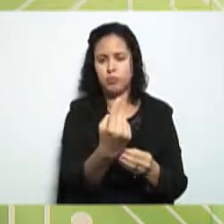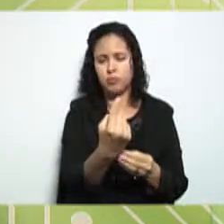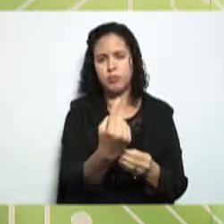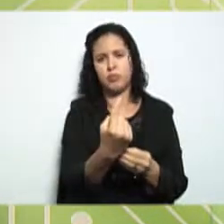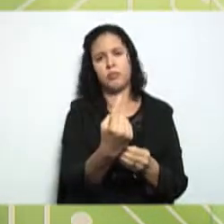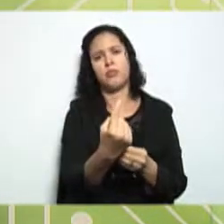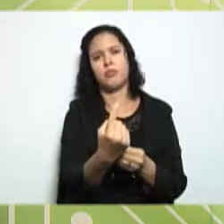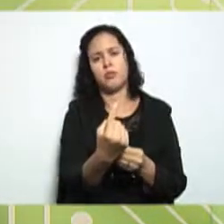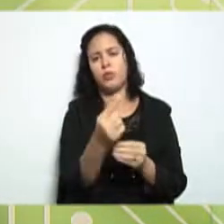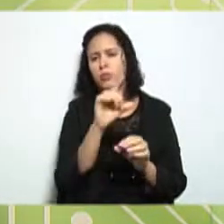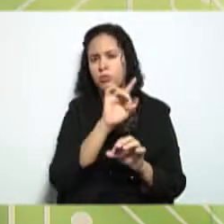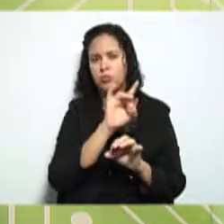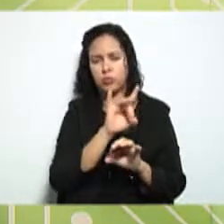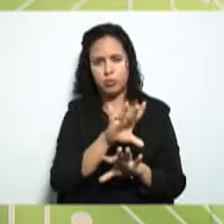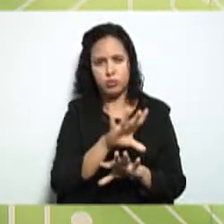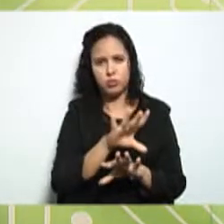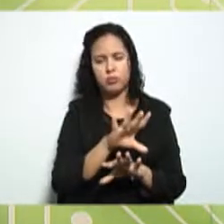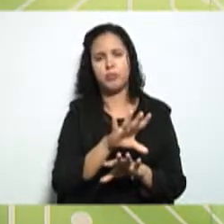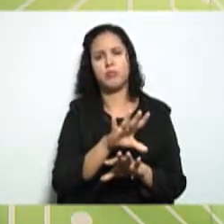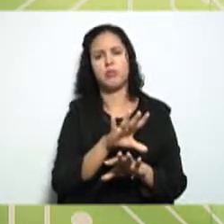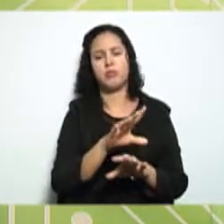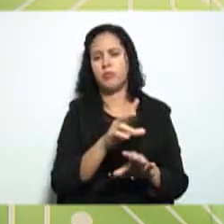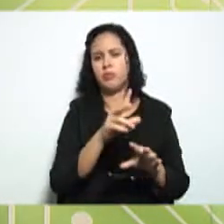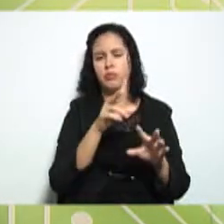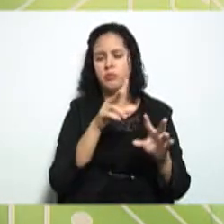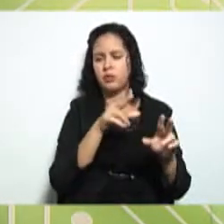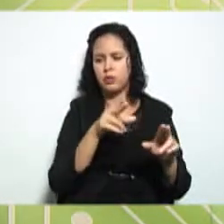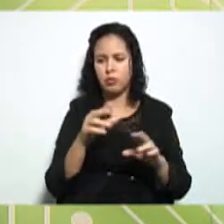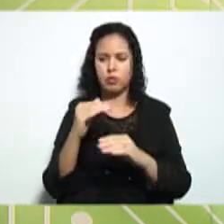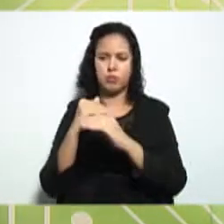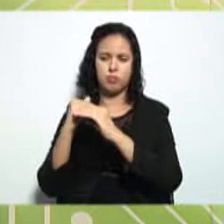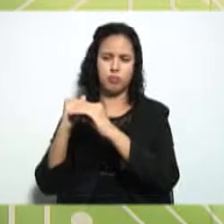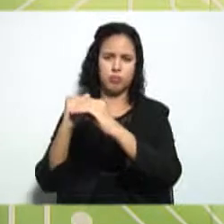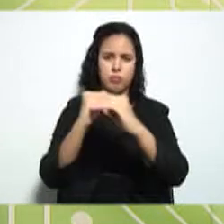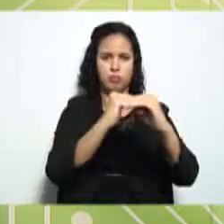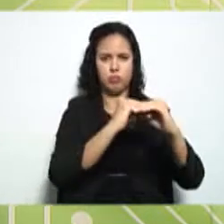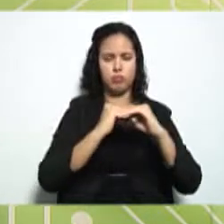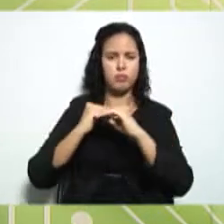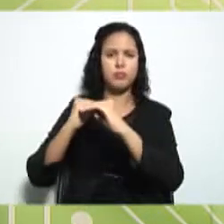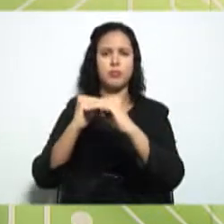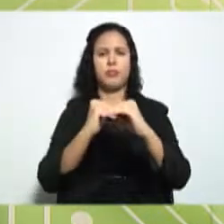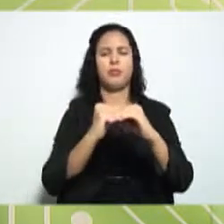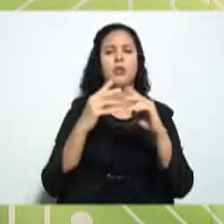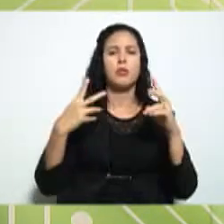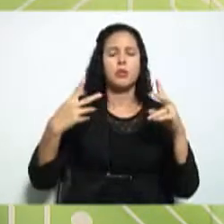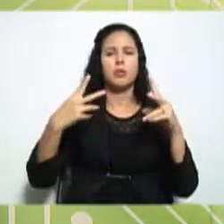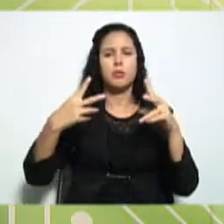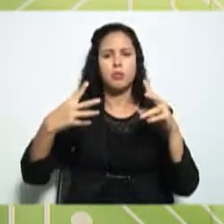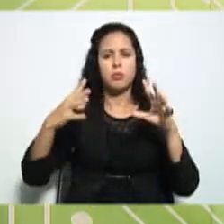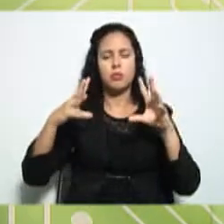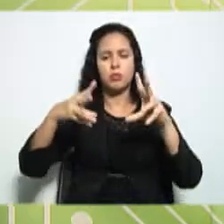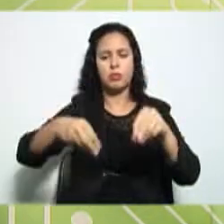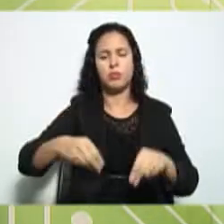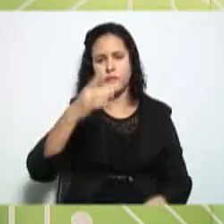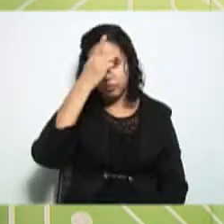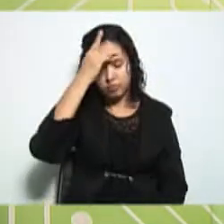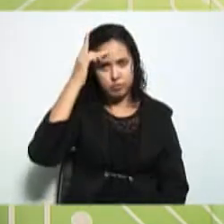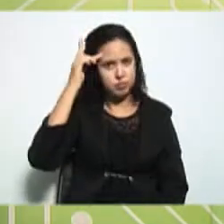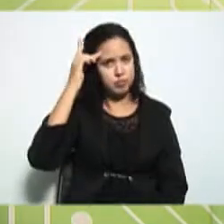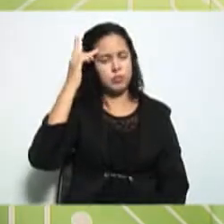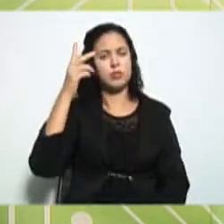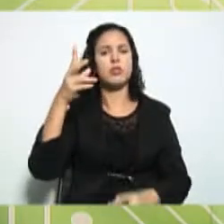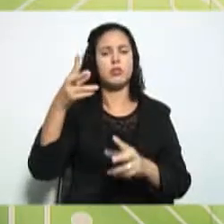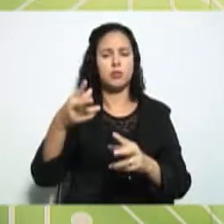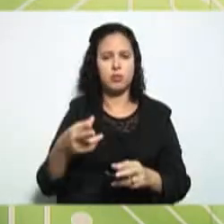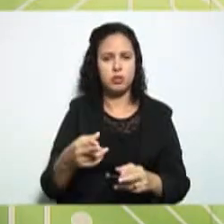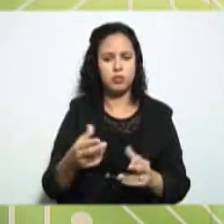cooperado tem direito a um voto. Os votos são igualitários, são iguais. Cada pessoa tem o mesmo peso de voto, independente de quanto